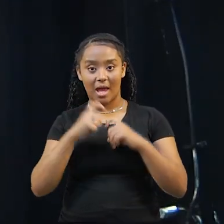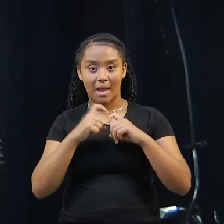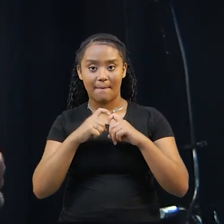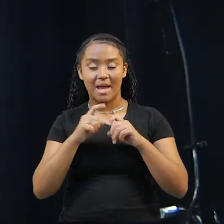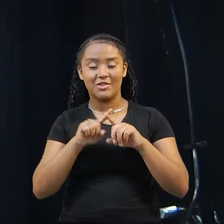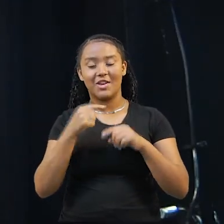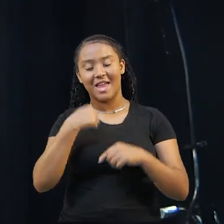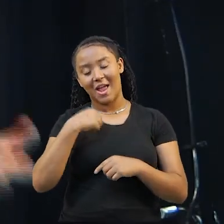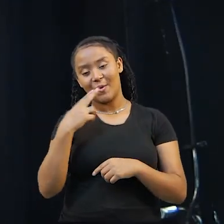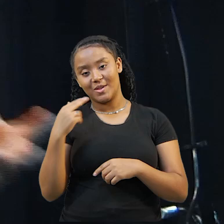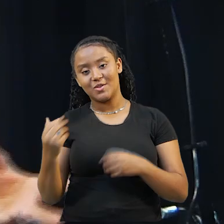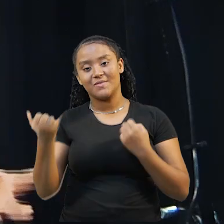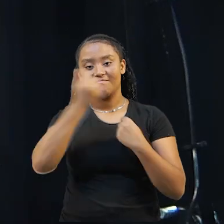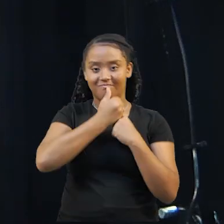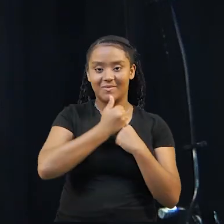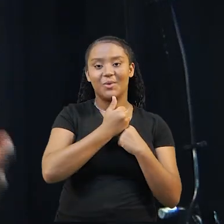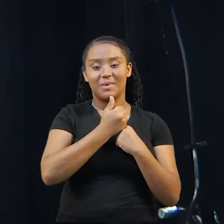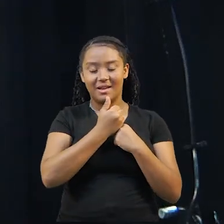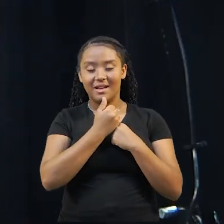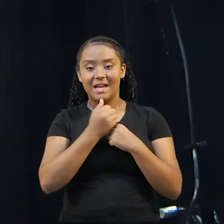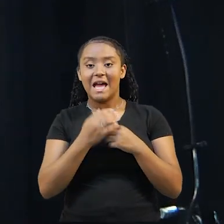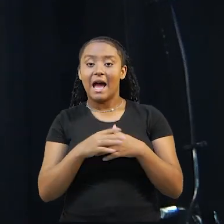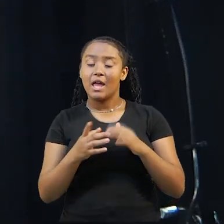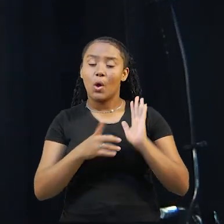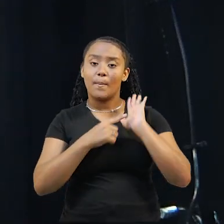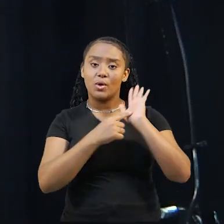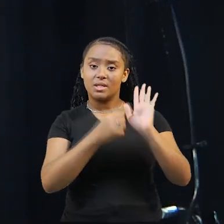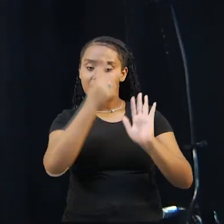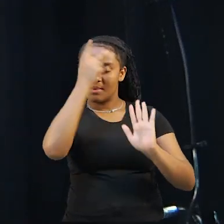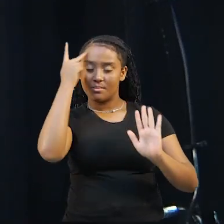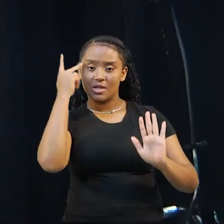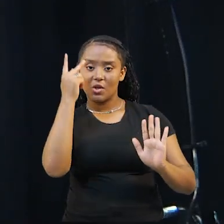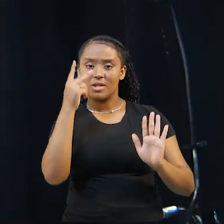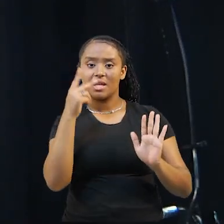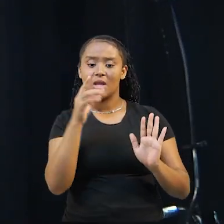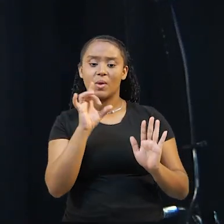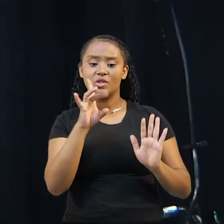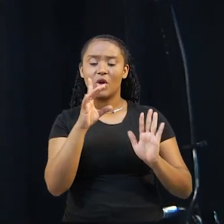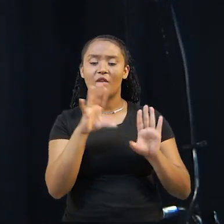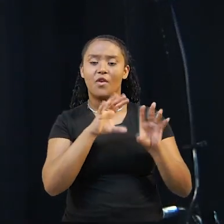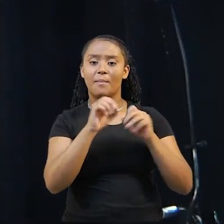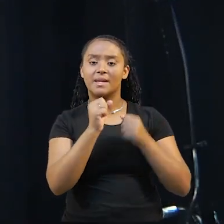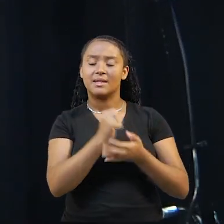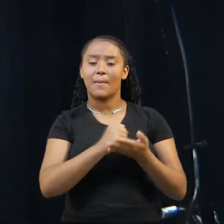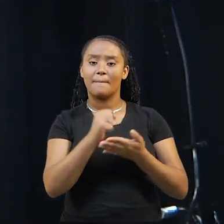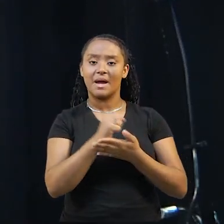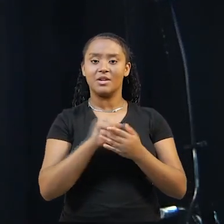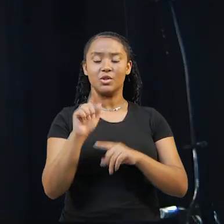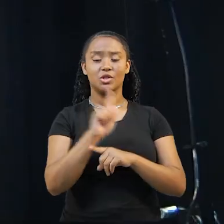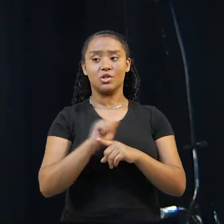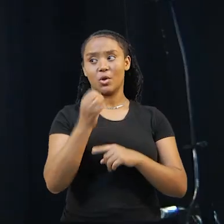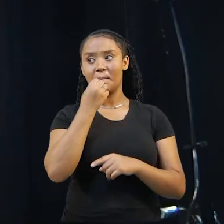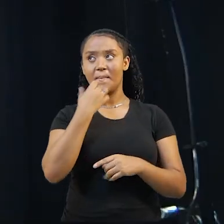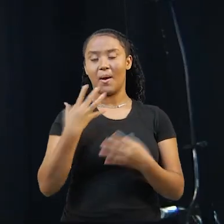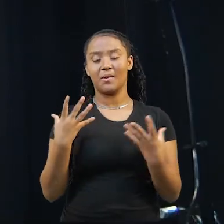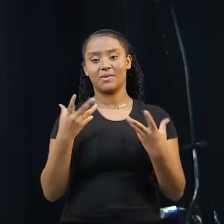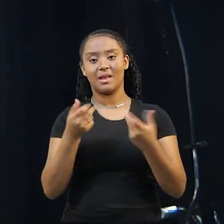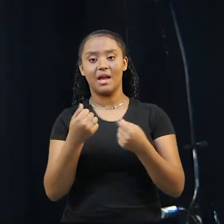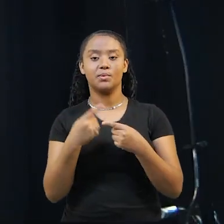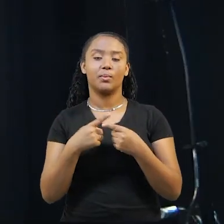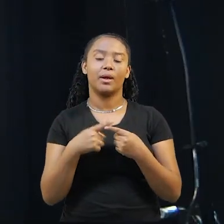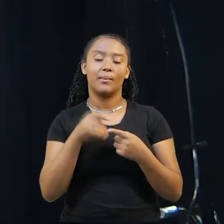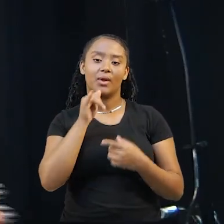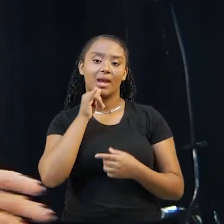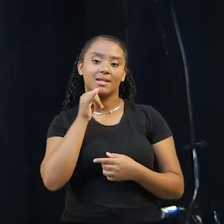deu a oportunidade de mostrar para as pessoas que não é a formação básica que faz um bom gestor necessariamente,